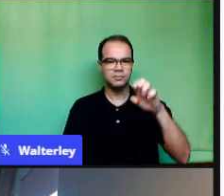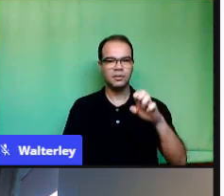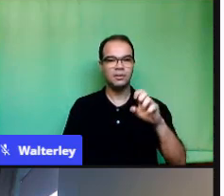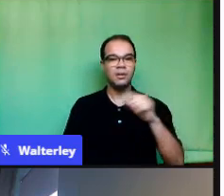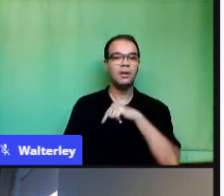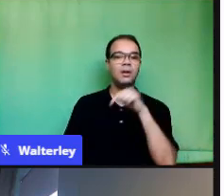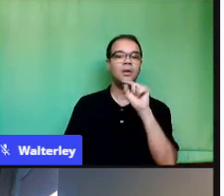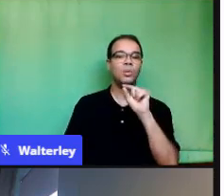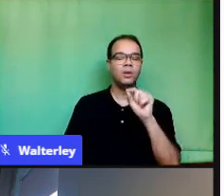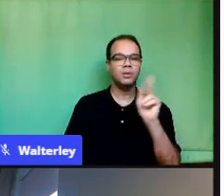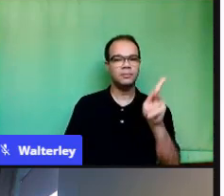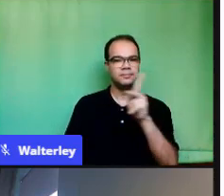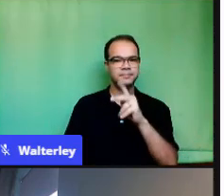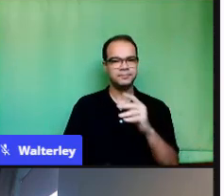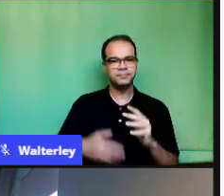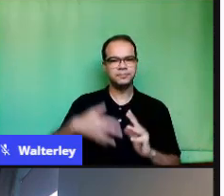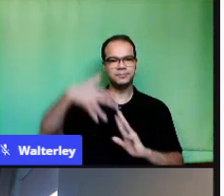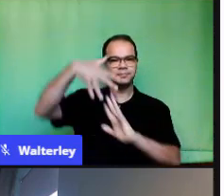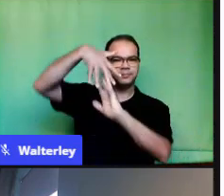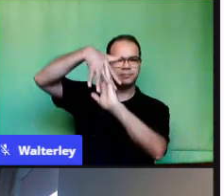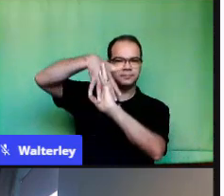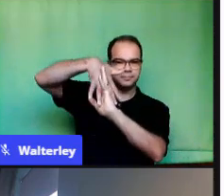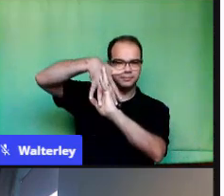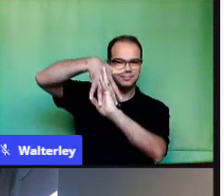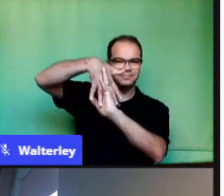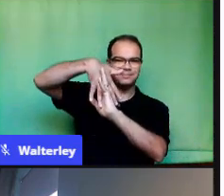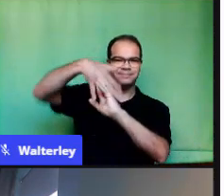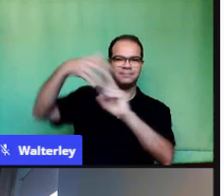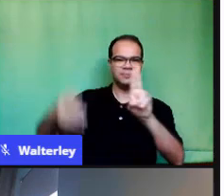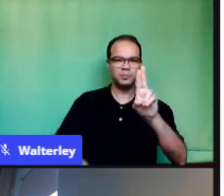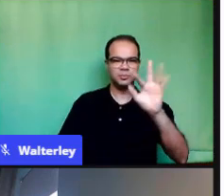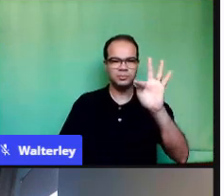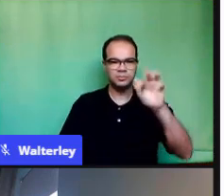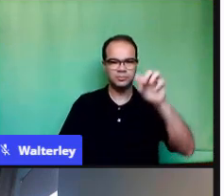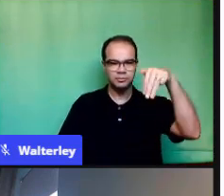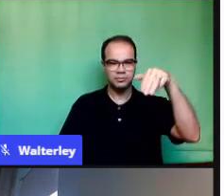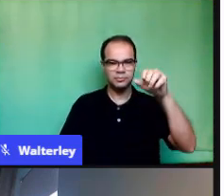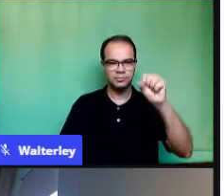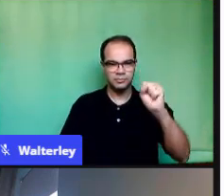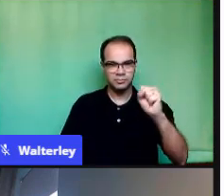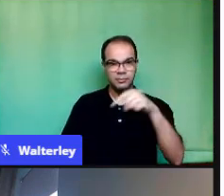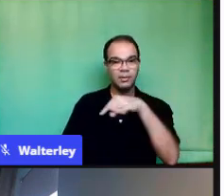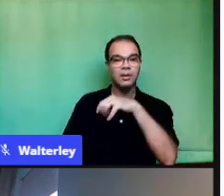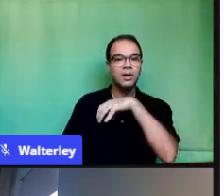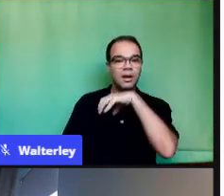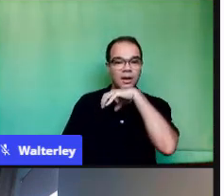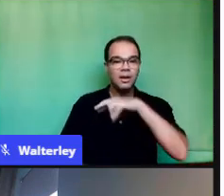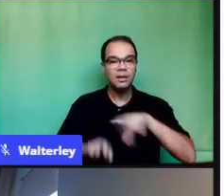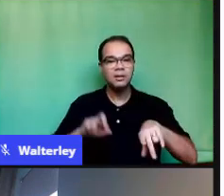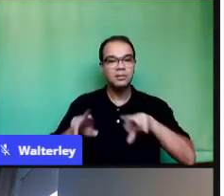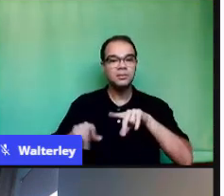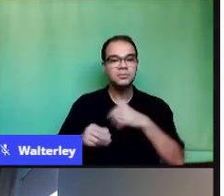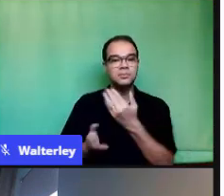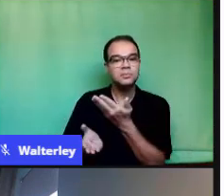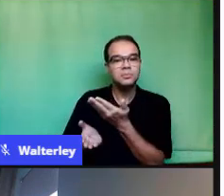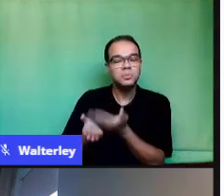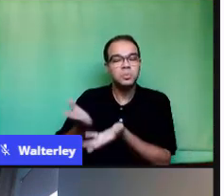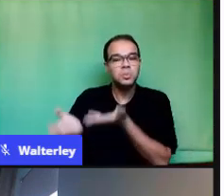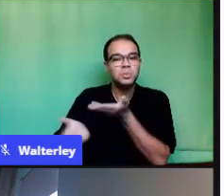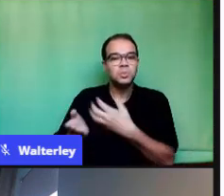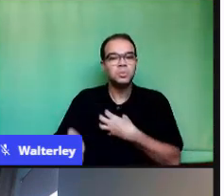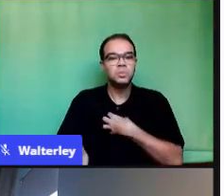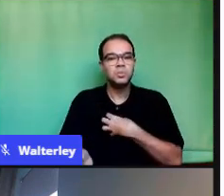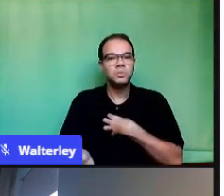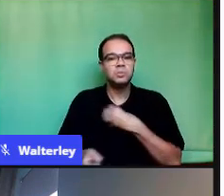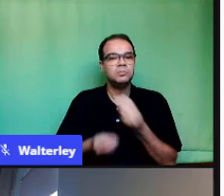de Mato Grosso do Sul e eu trabalho com a área de comportamento e bem-estar animal, ligada aos animais de